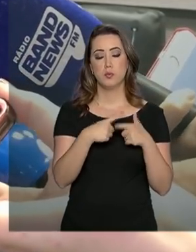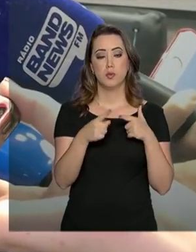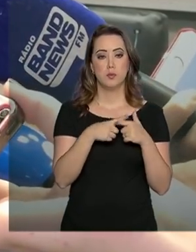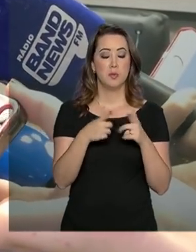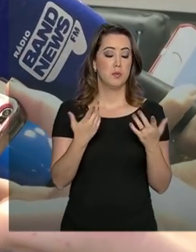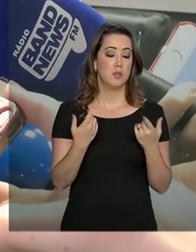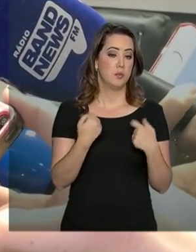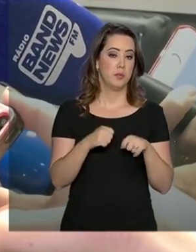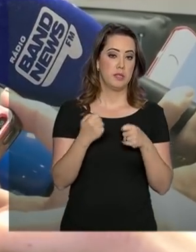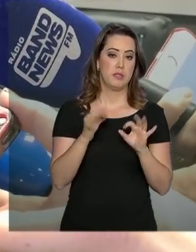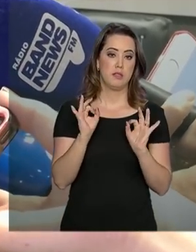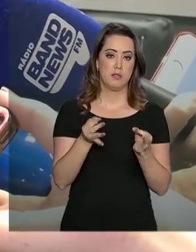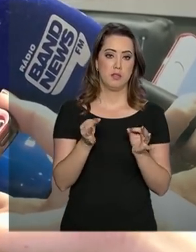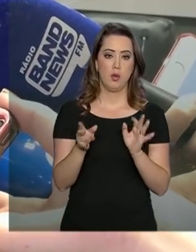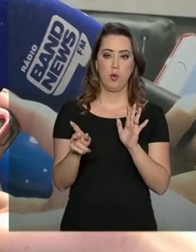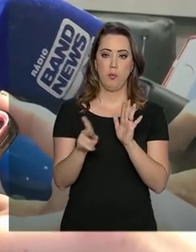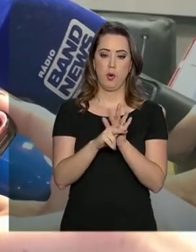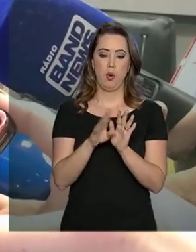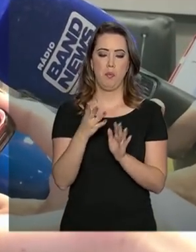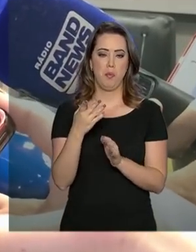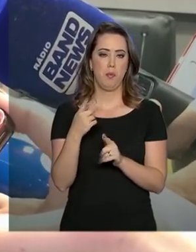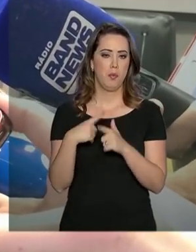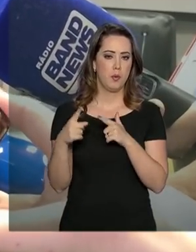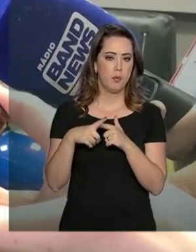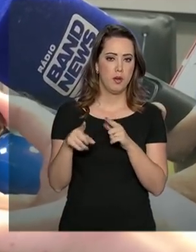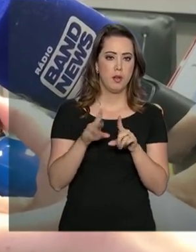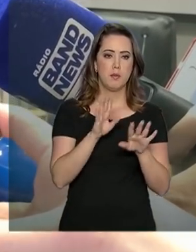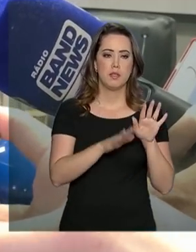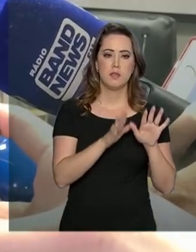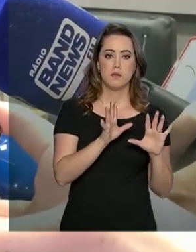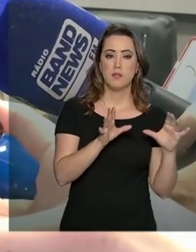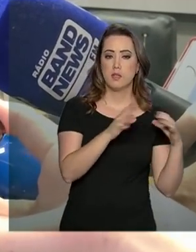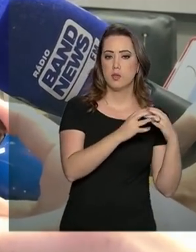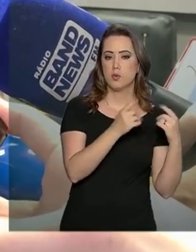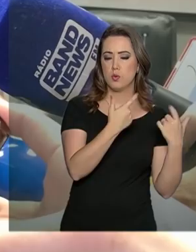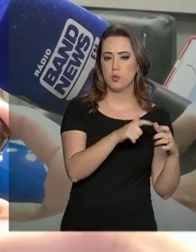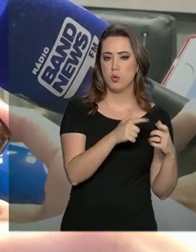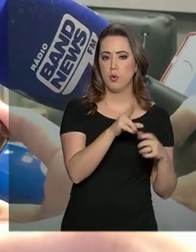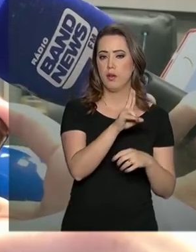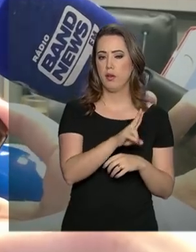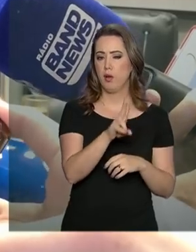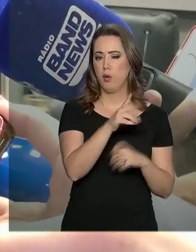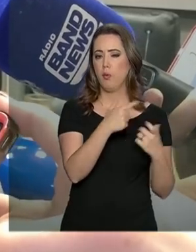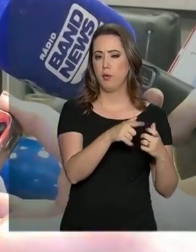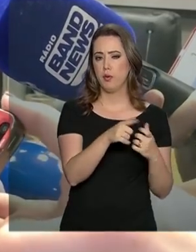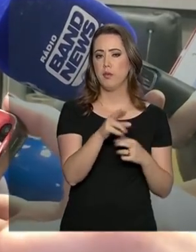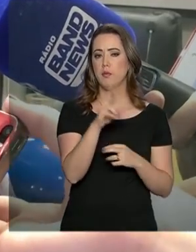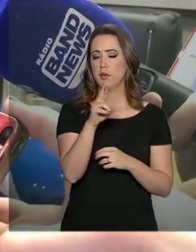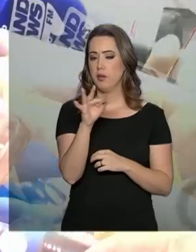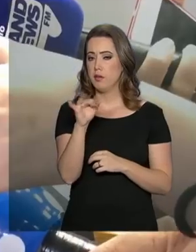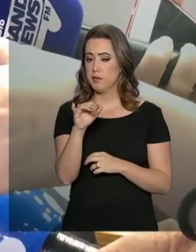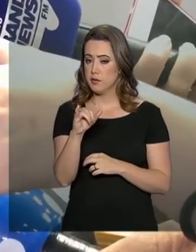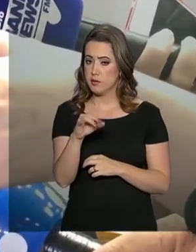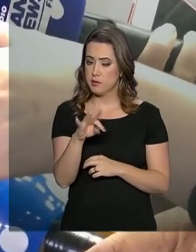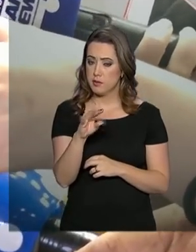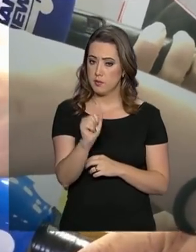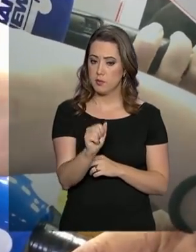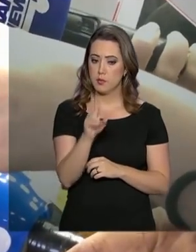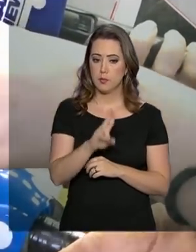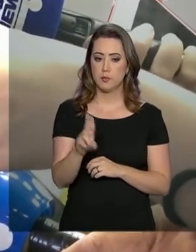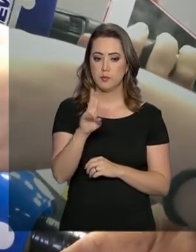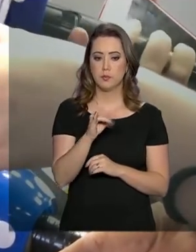não necessariamente culpa dele, pode ser da fonte da qual a Receita usa para fazer o cruzamento. Se